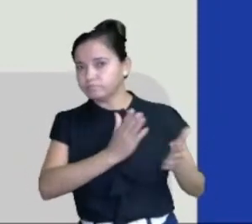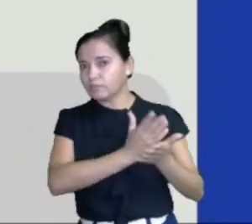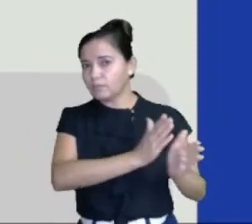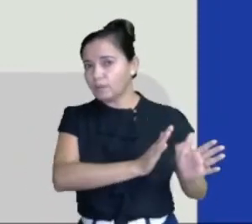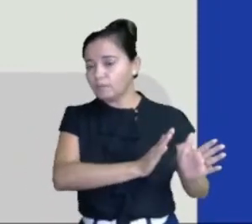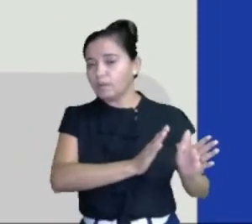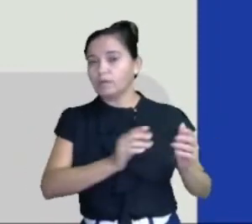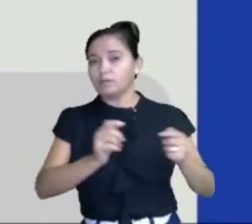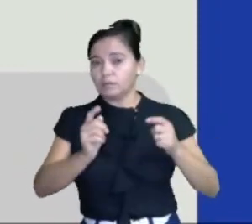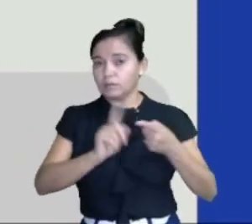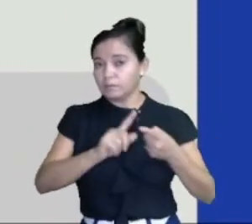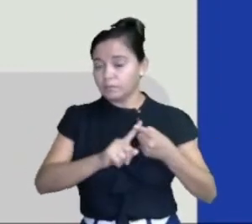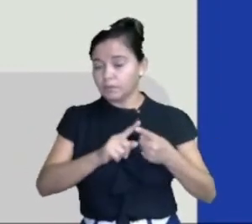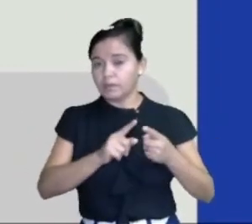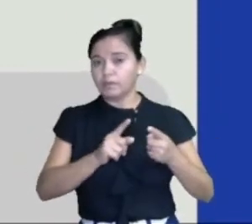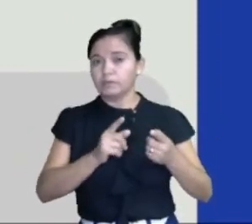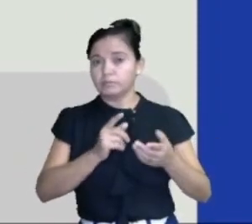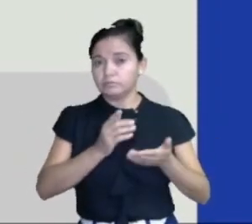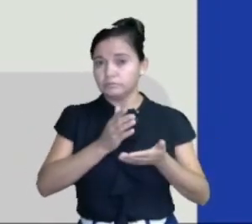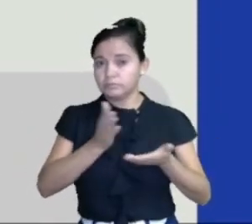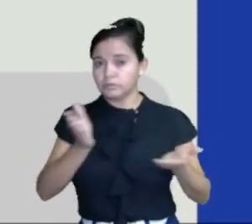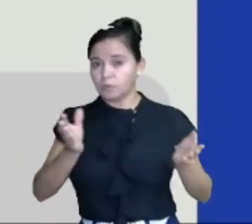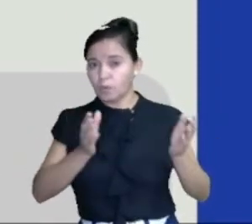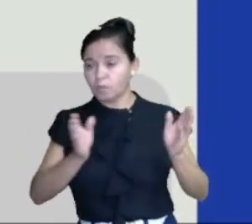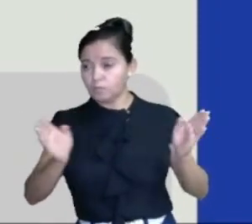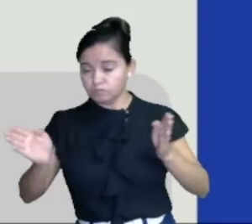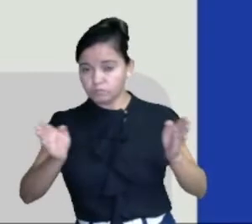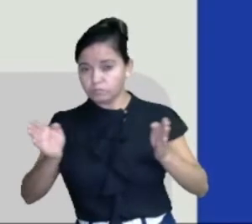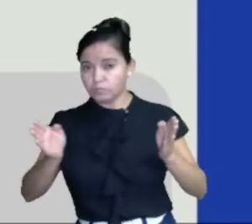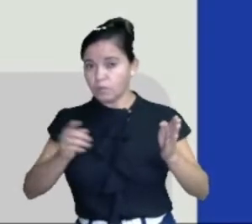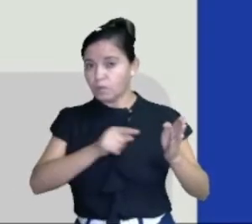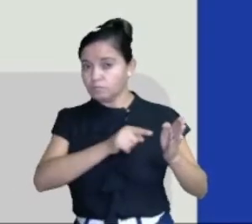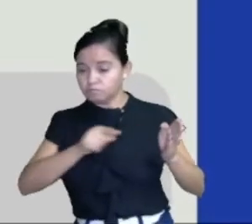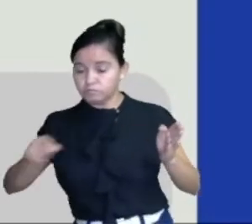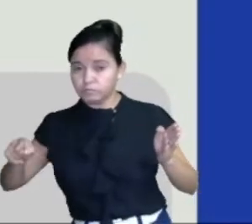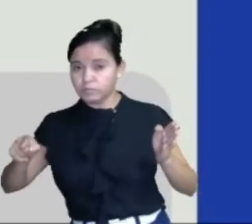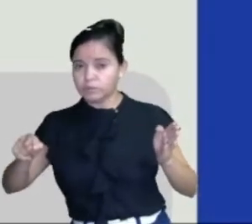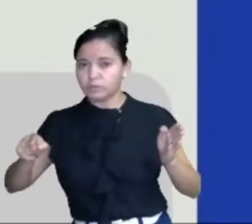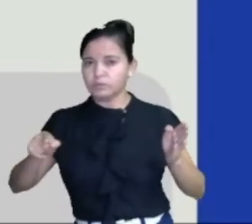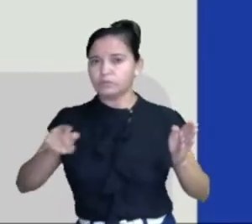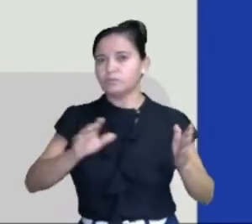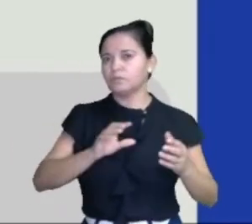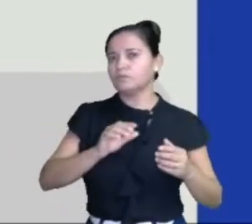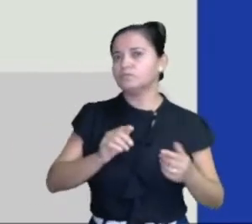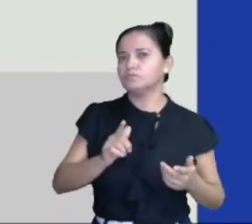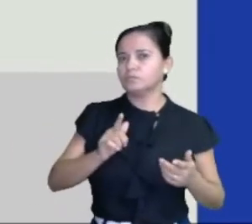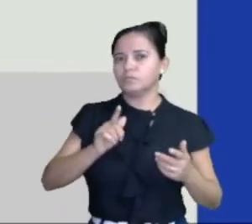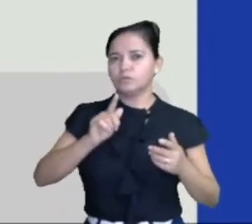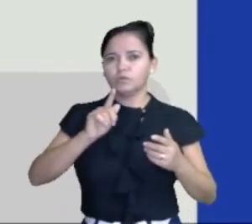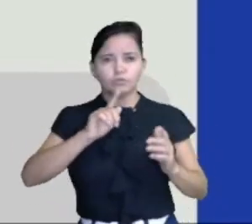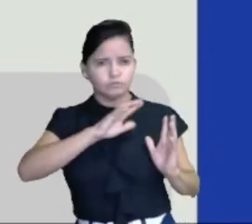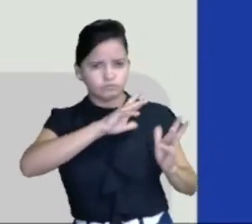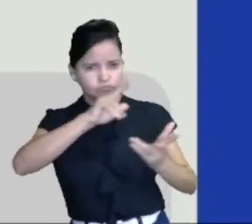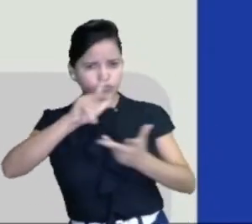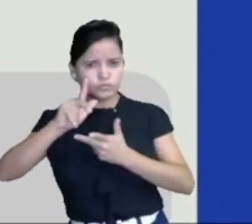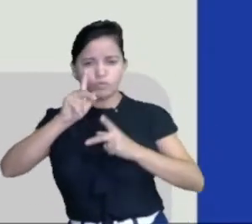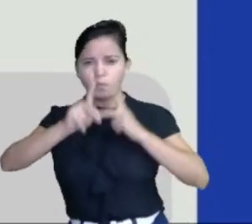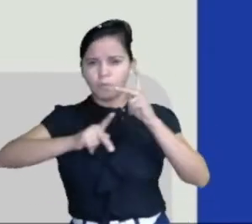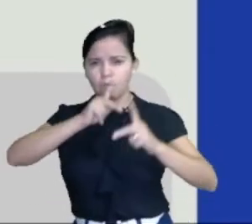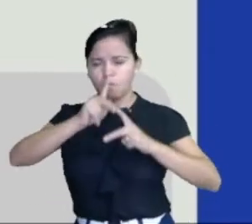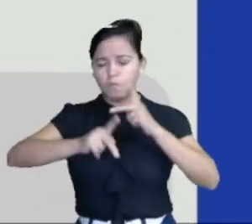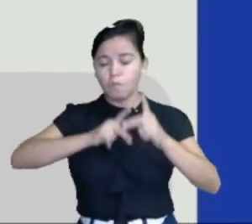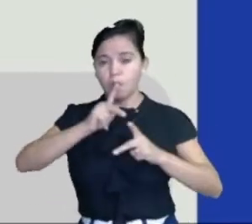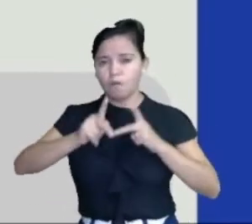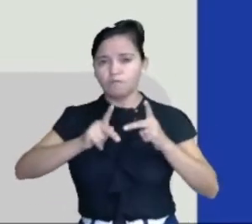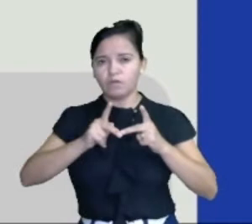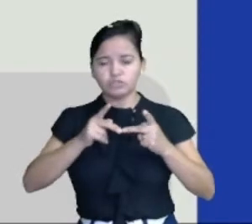período é dividido também a partir da localização geográfica dos povos. Deste modo, quando a gente